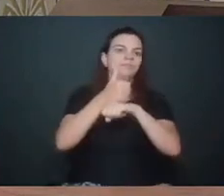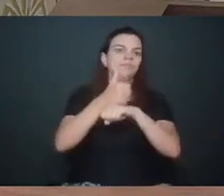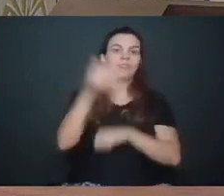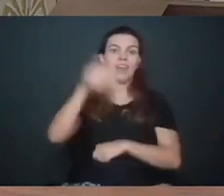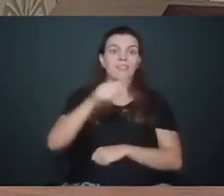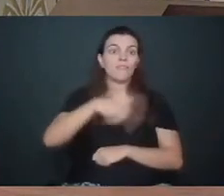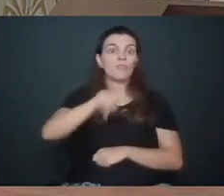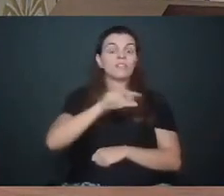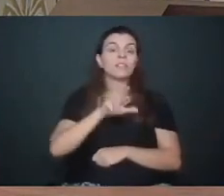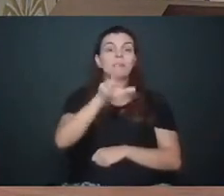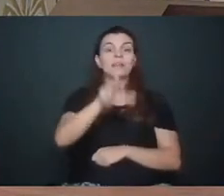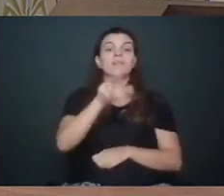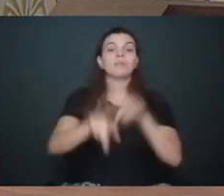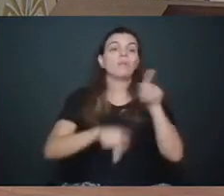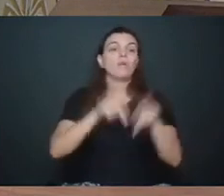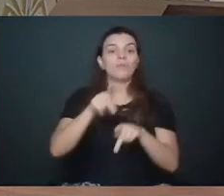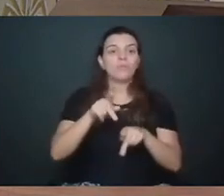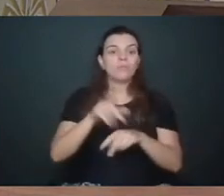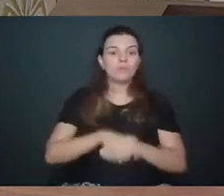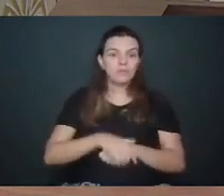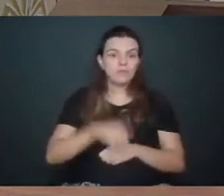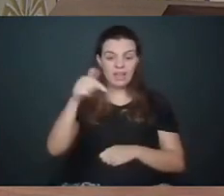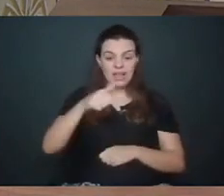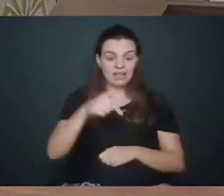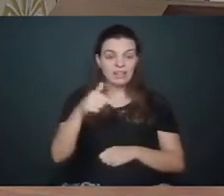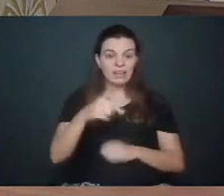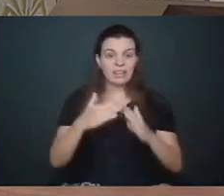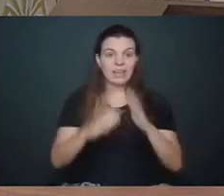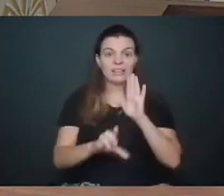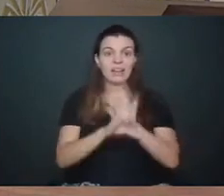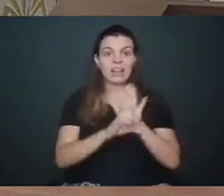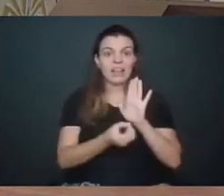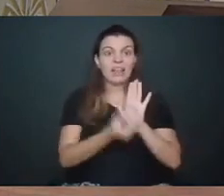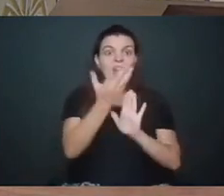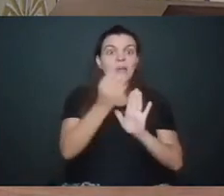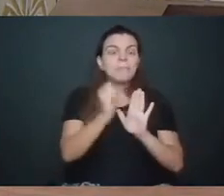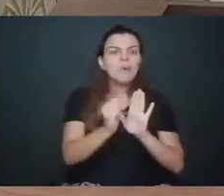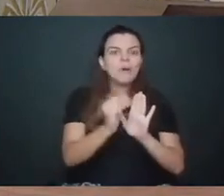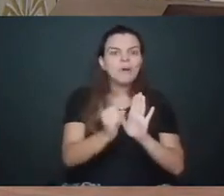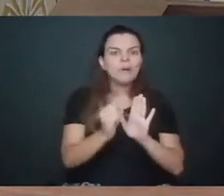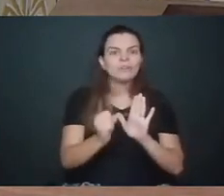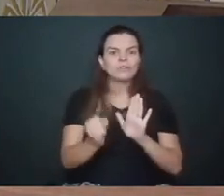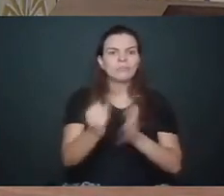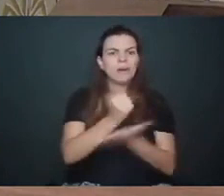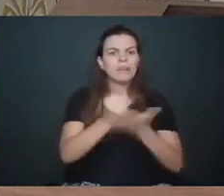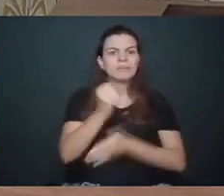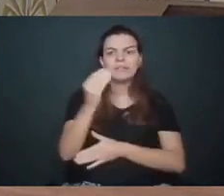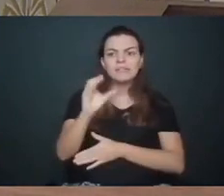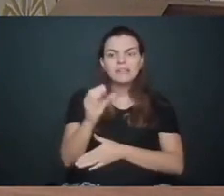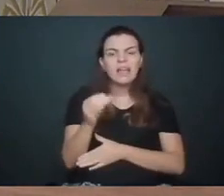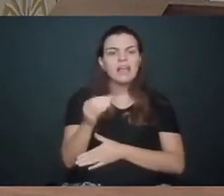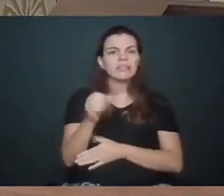Gente, aqui pode sair uma legislação com base científica, social. Por quê? Porque há tempo para se